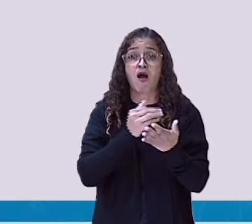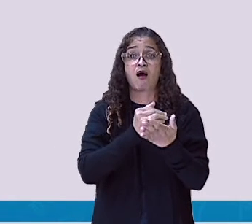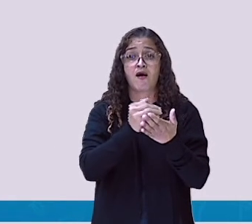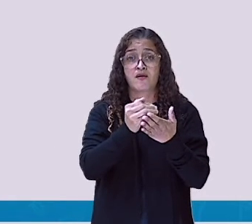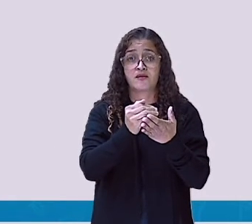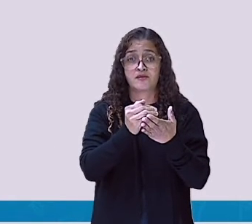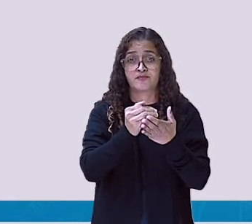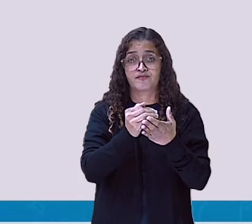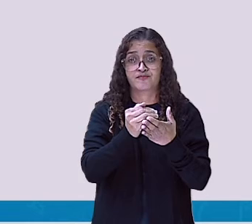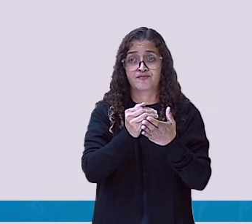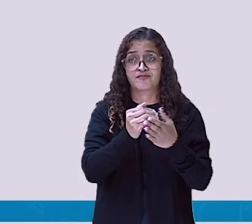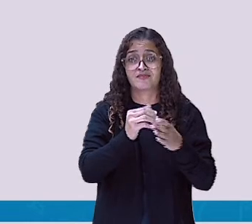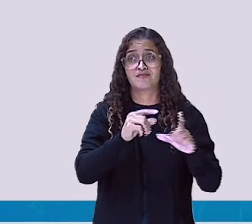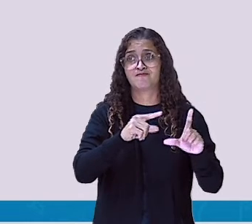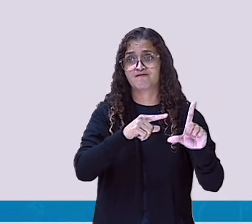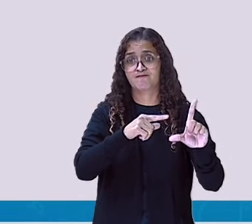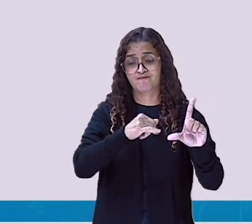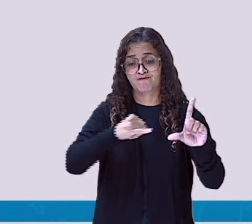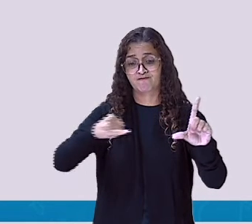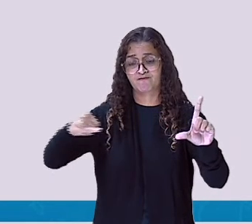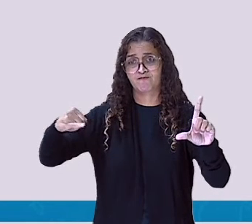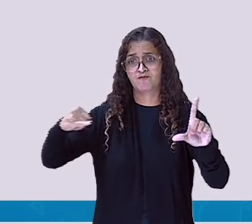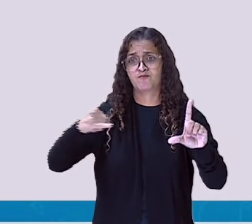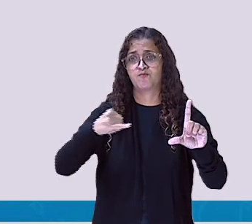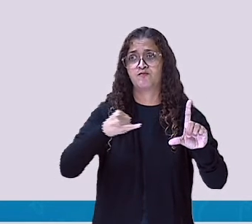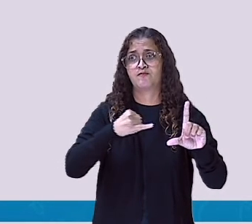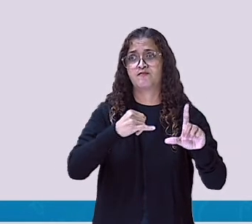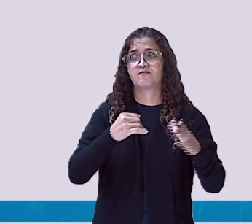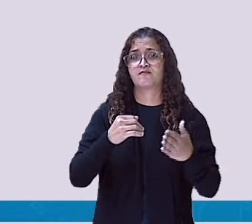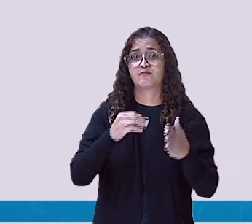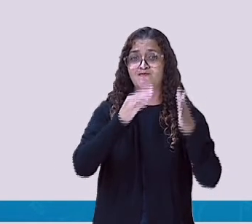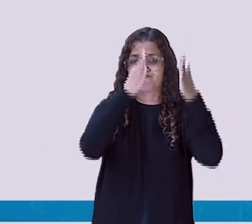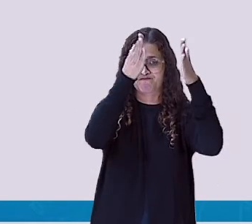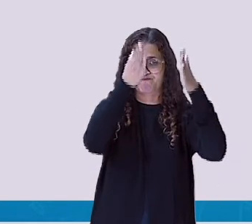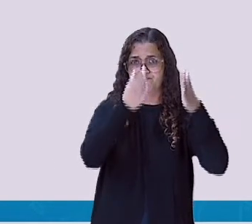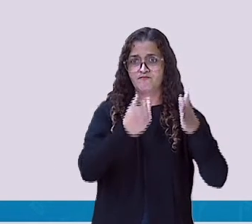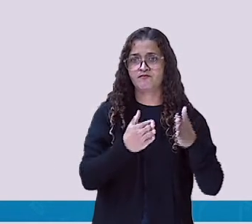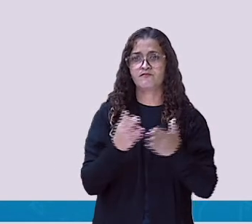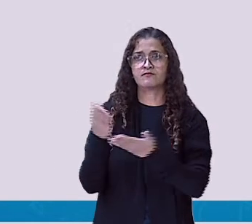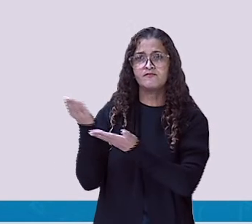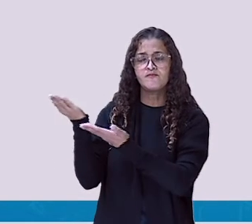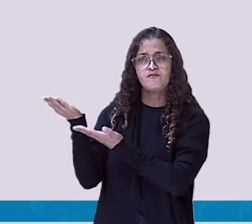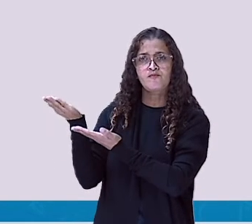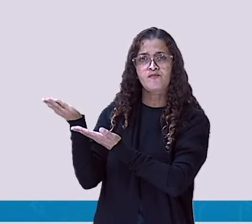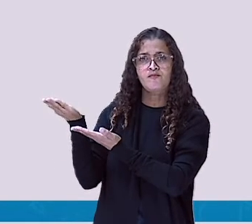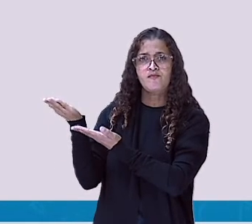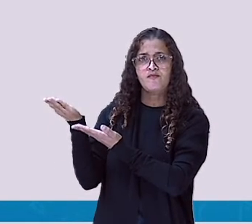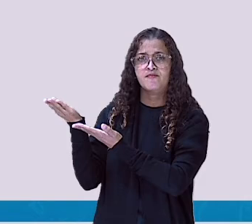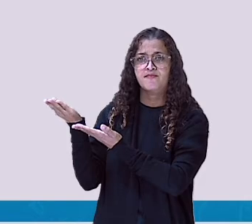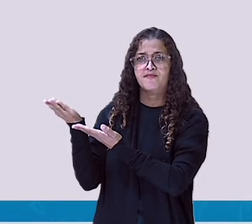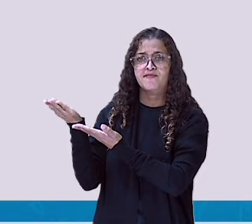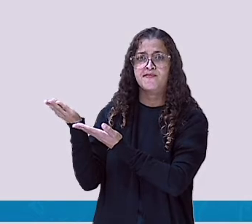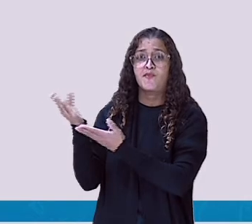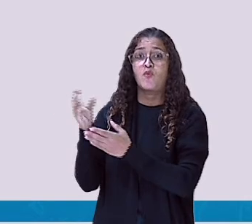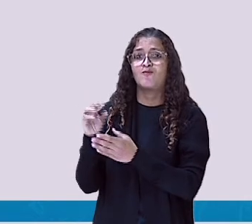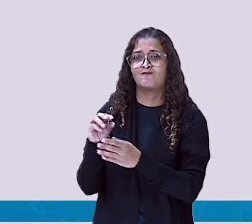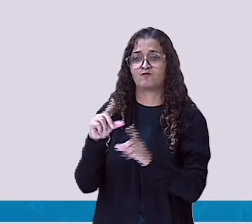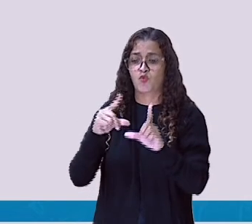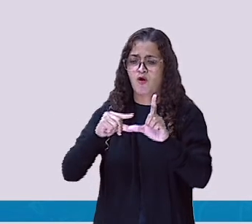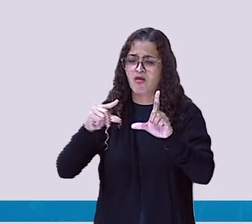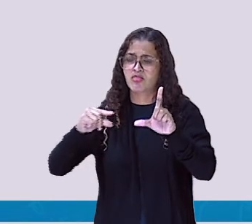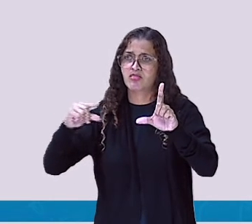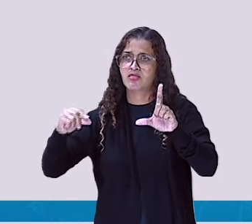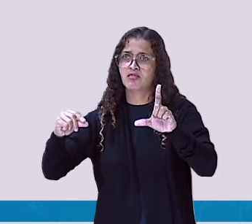ele vai ficar aqui, ó, na horizontal. Então, a legenda, ele tem que ficar aqui, ó, na vertical, porque é onde parte